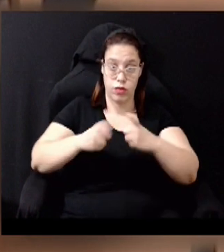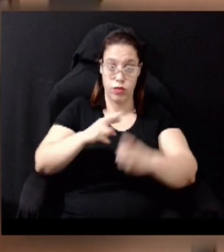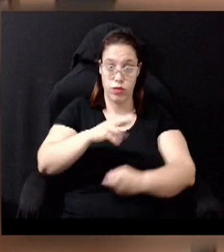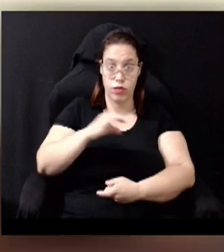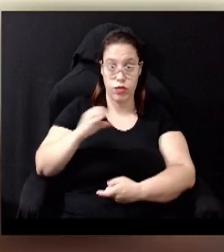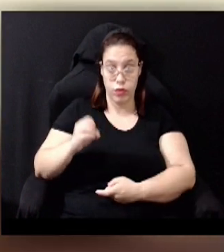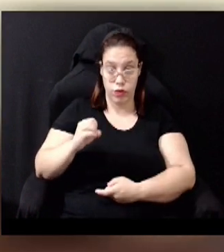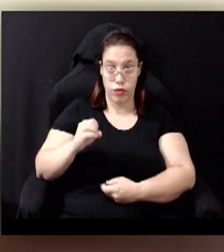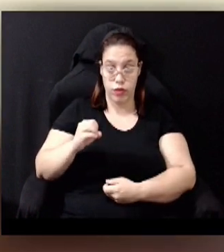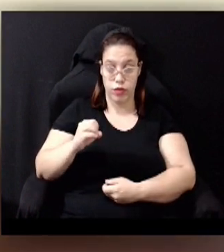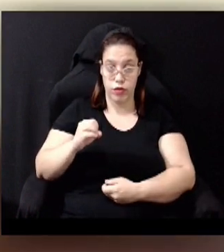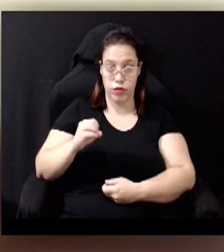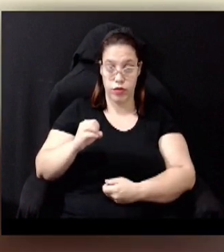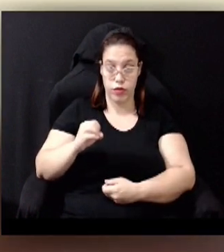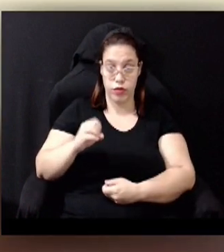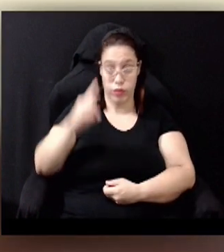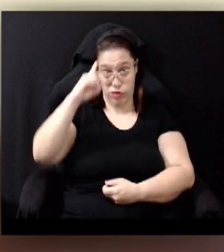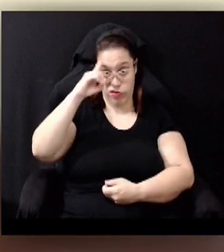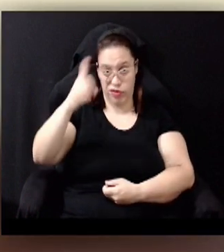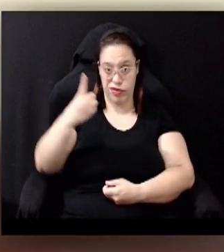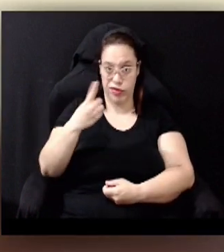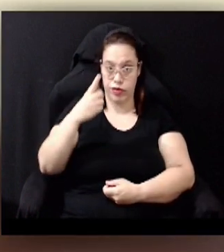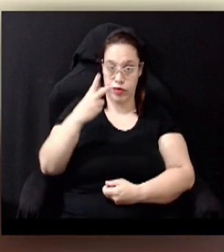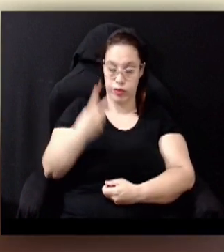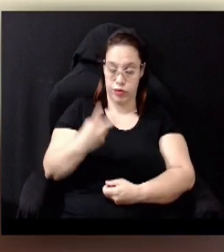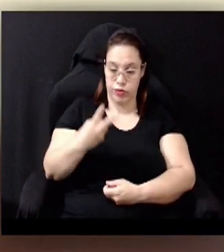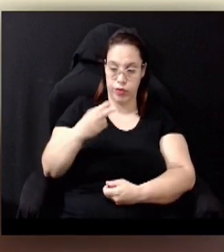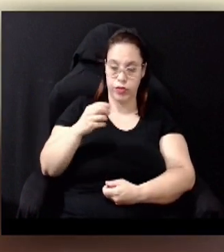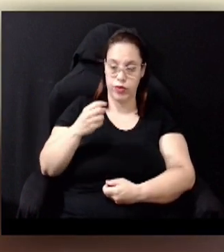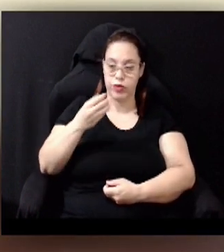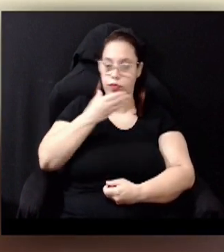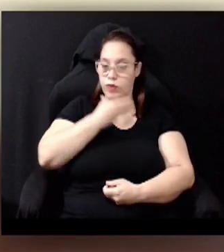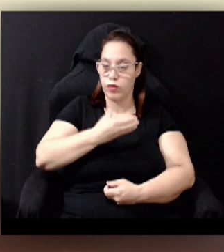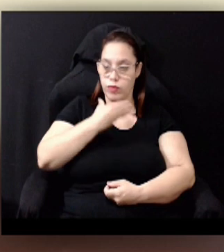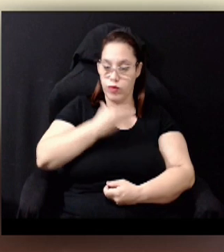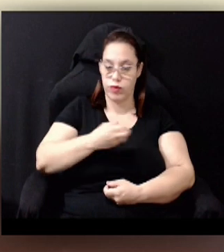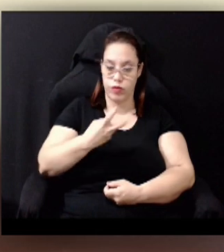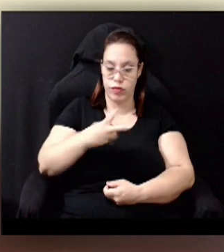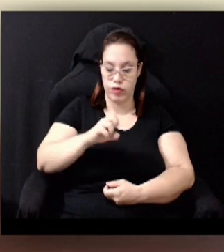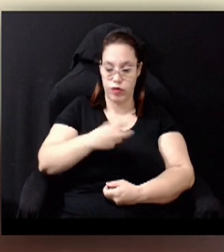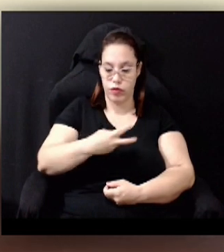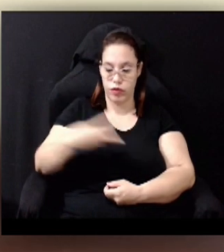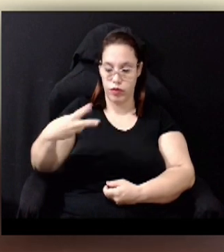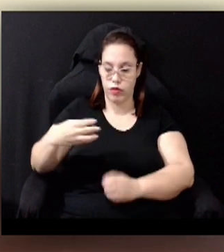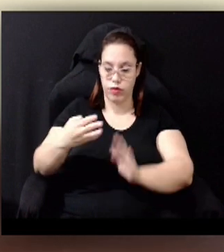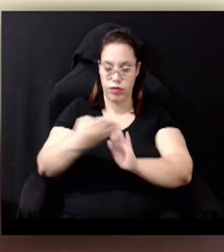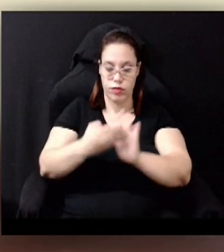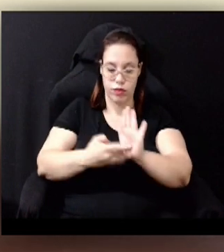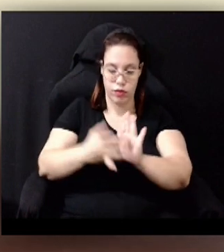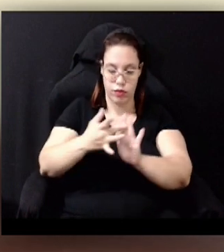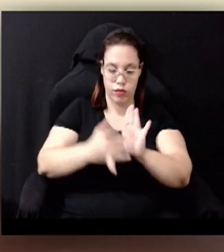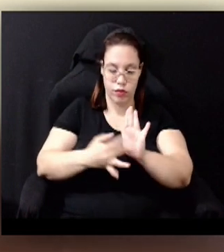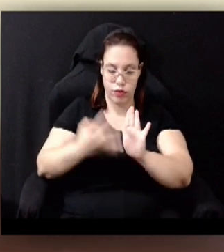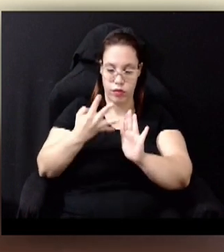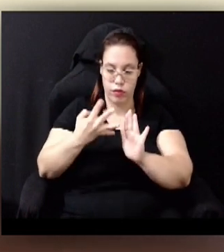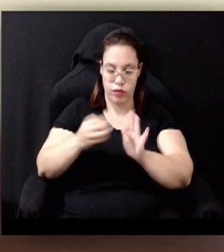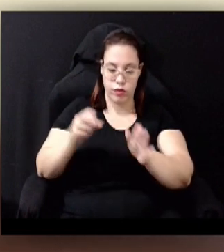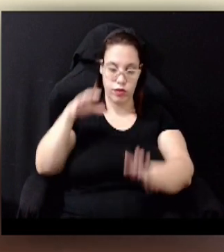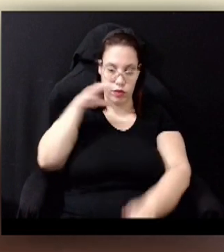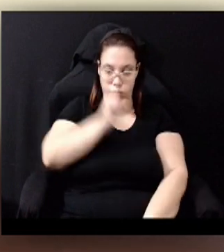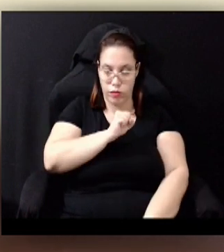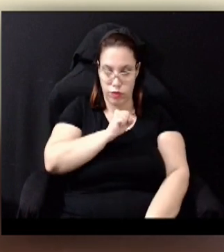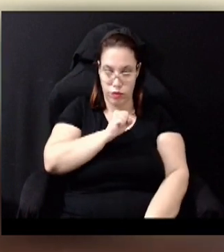ordinária, no dia 12 de dezembro de 2022. Item 4, incluído na pauta em regime de urgência,